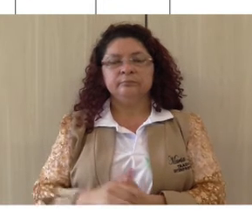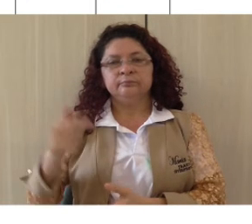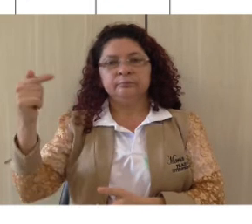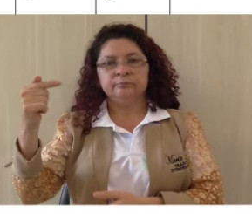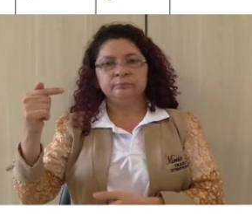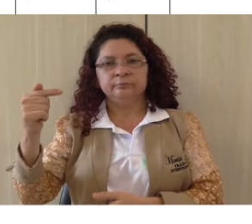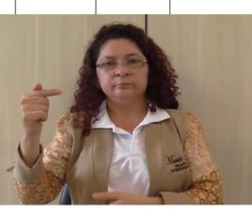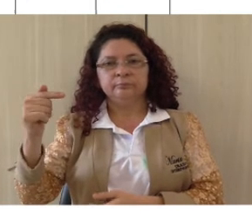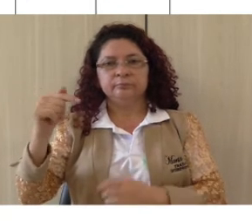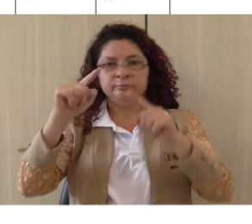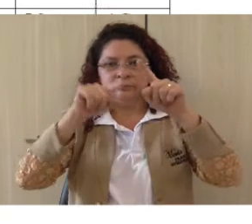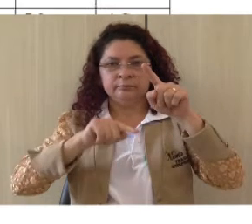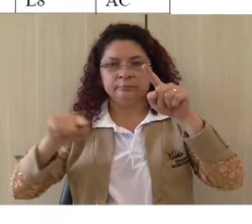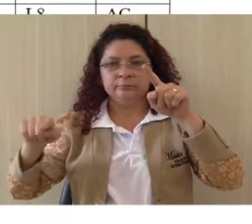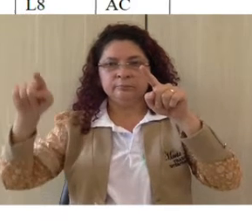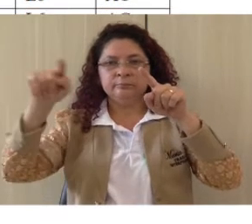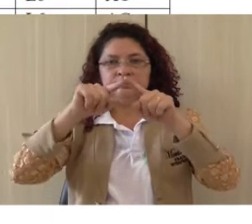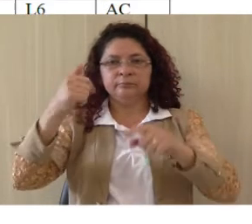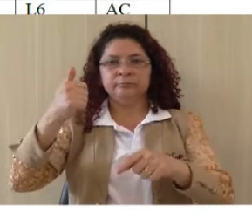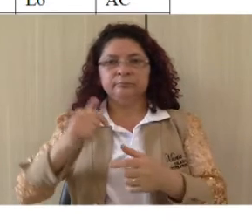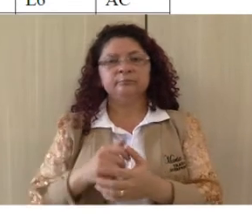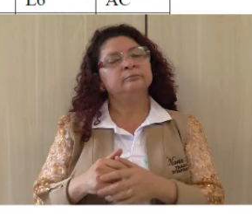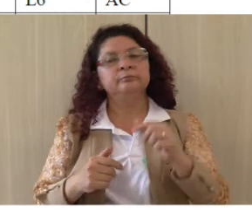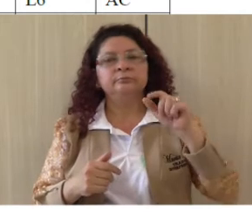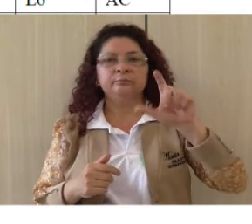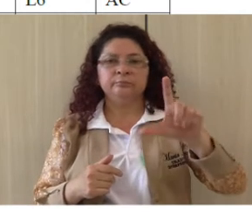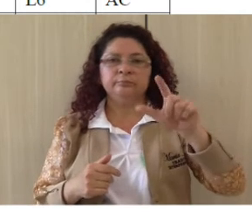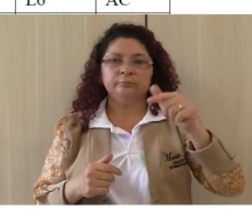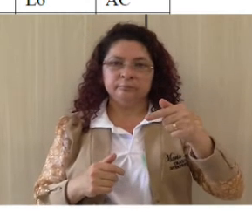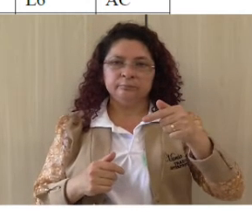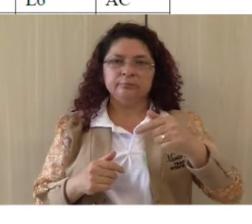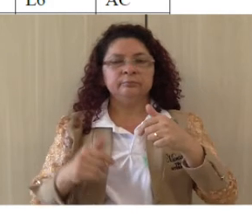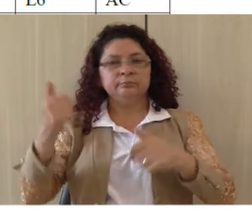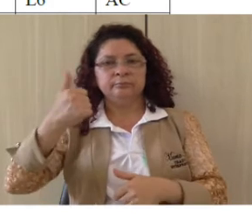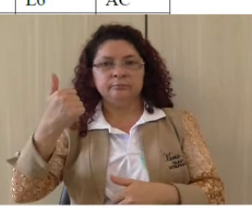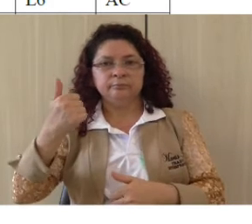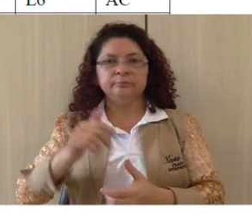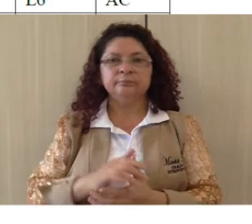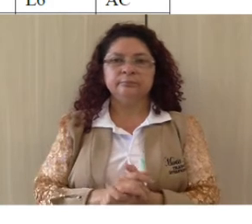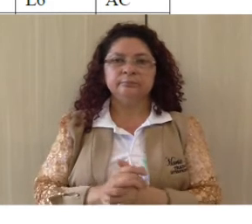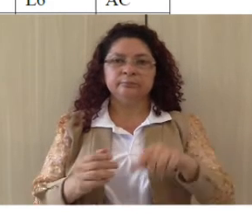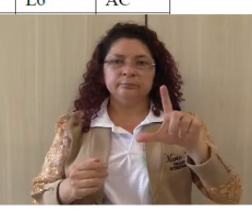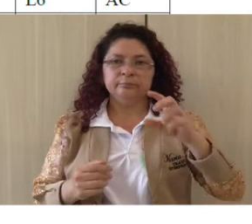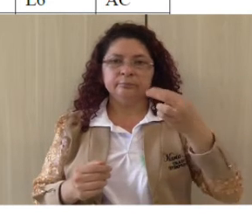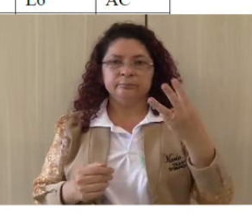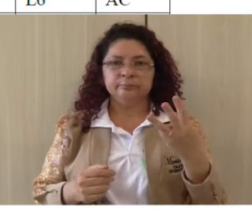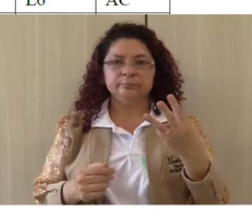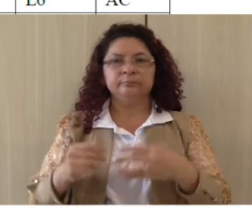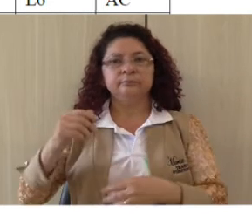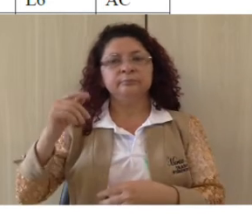Sétima linha da primeira coluna, L7. Primeiro L3,